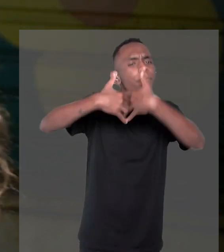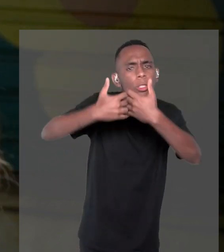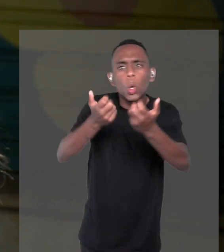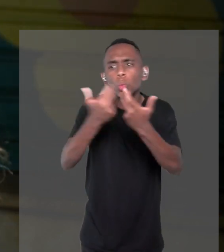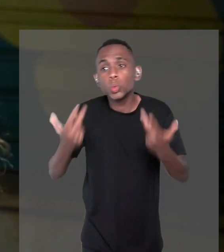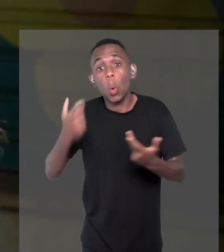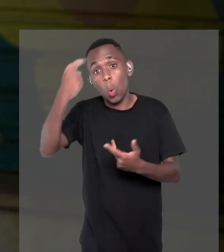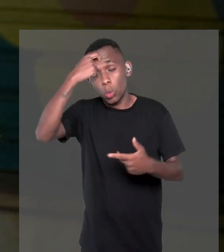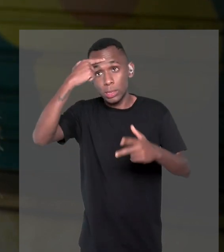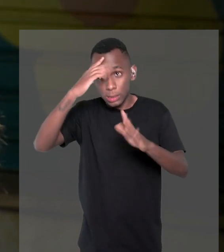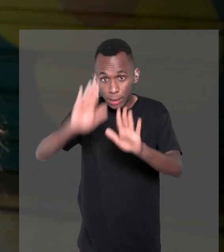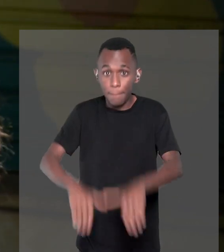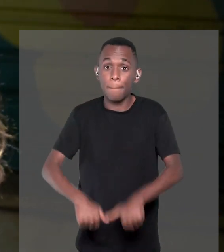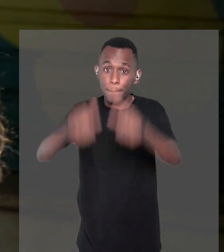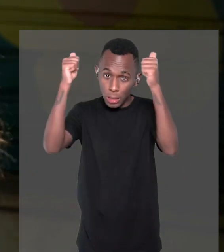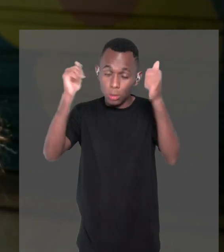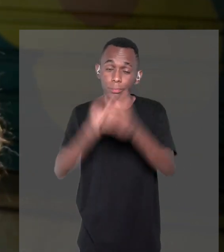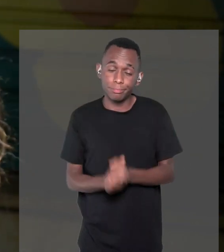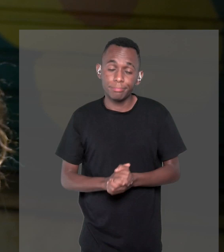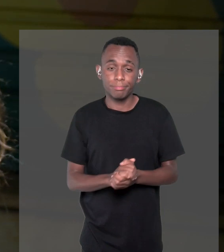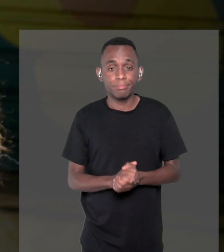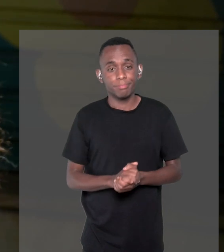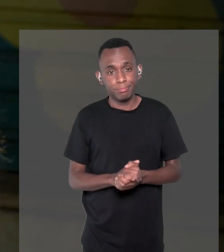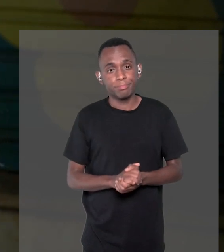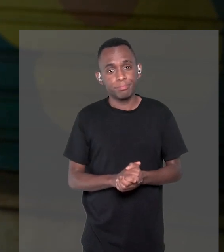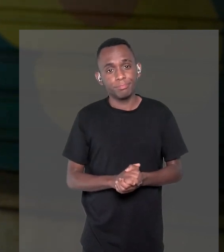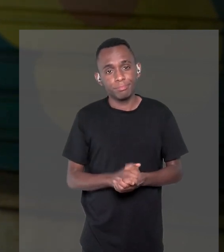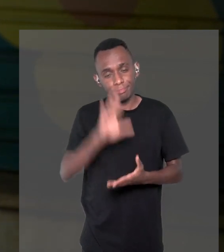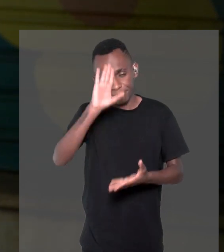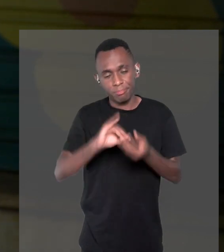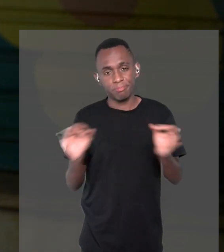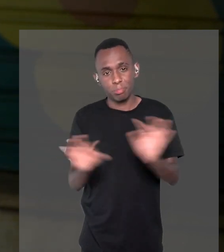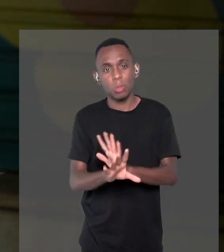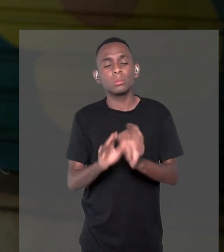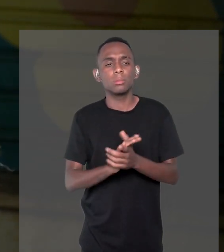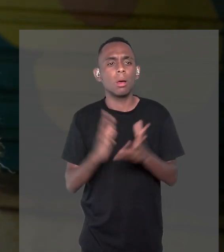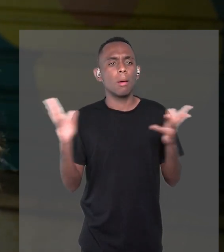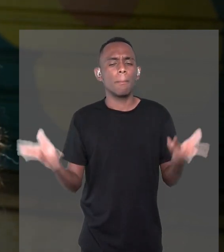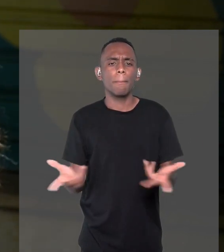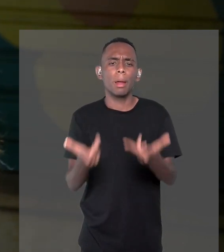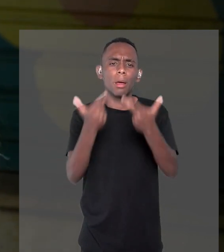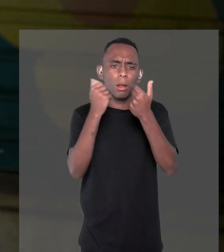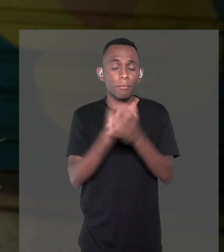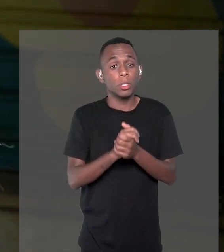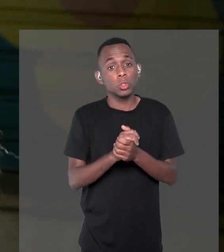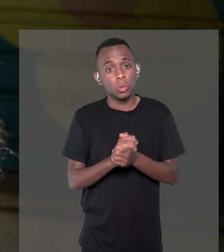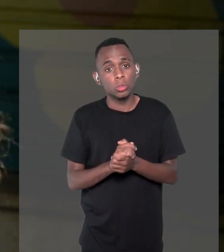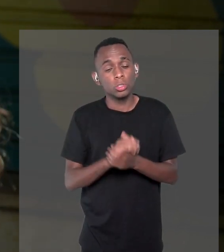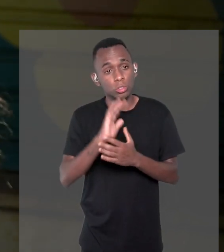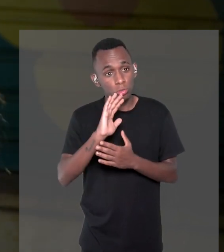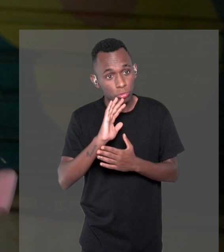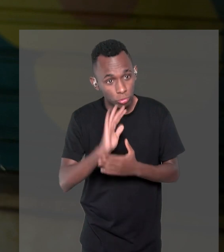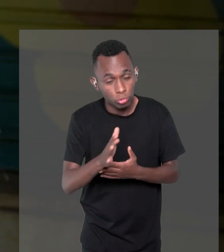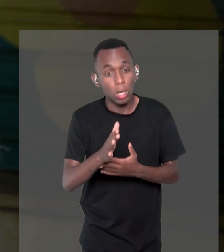peso grande. De maneira que eu acho que a gente está vivendo esse mundo misturado, esse mundo cheio de potência e